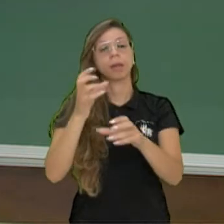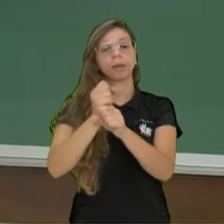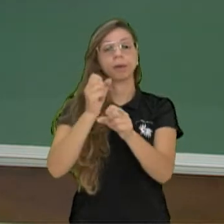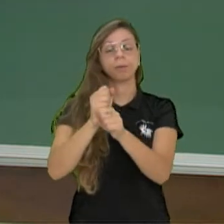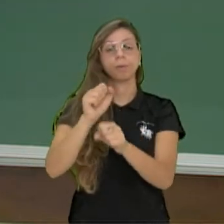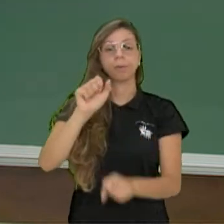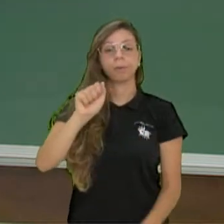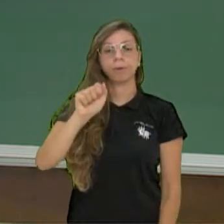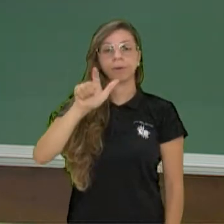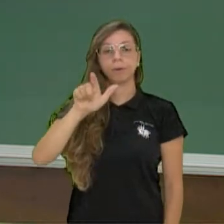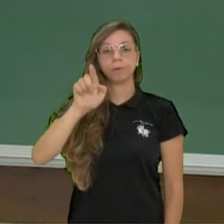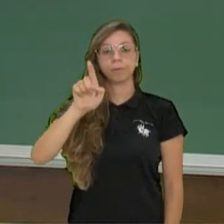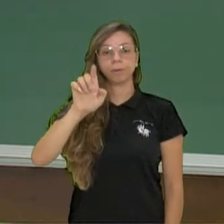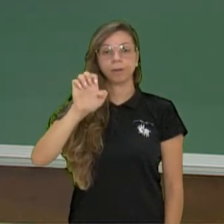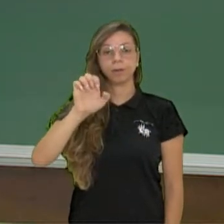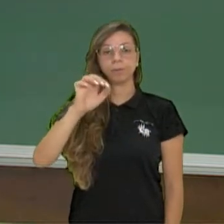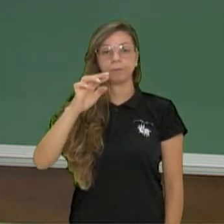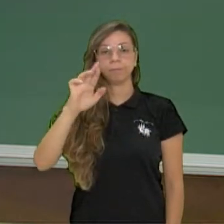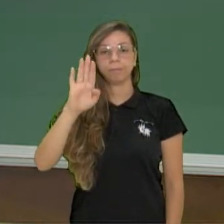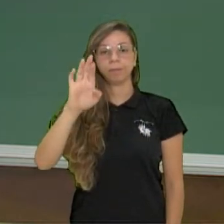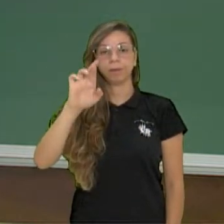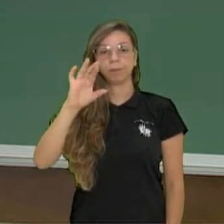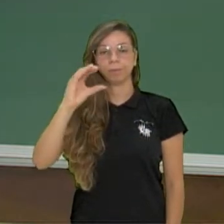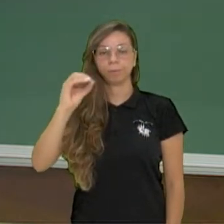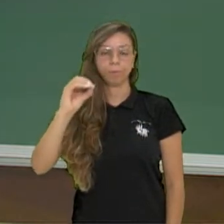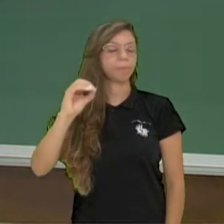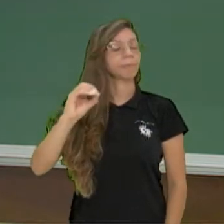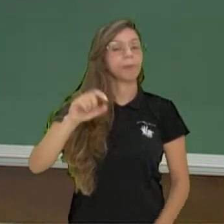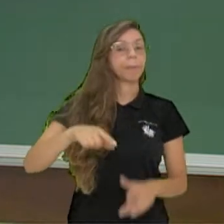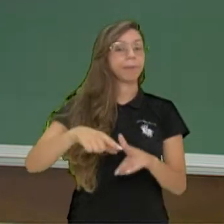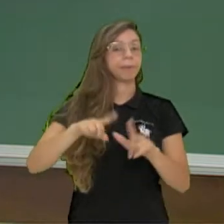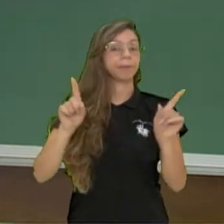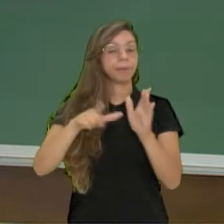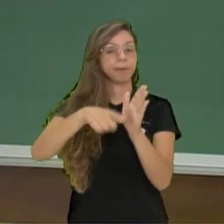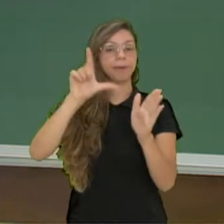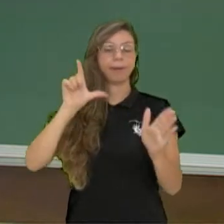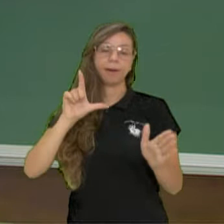antes da gente falar sobre isso, vamos lembrar aqui dos nossos combinados?